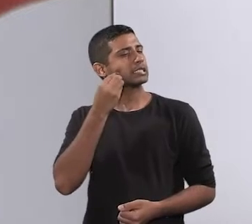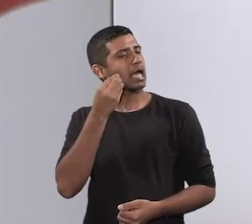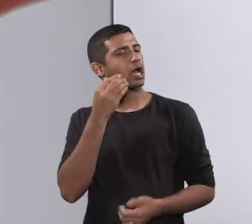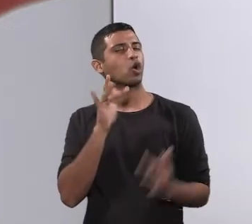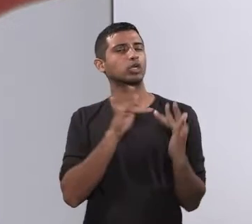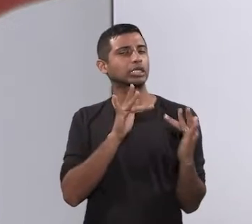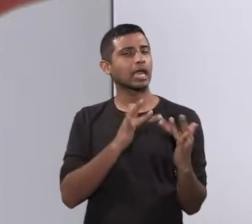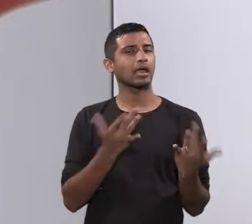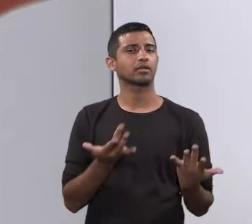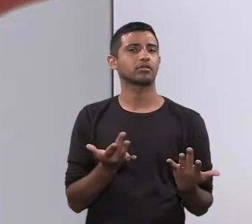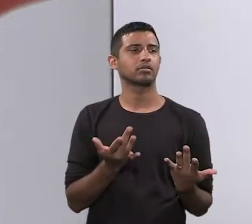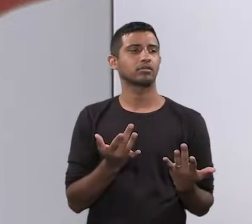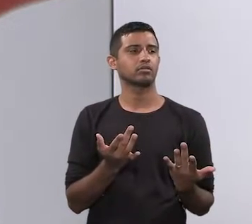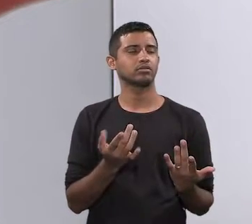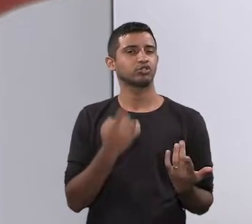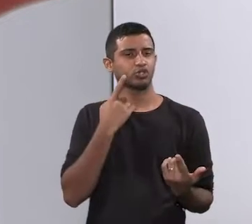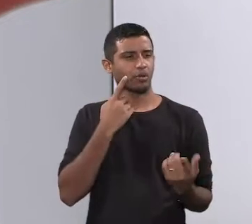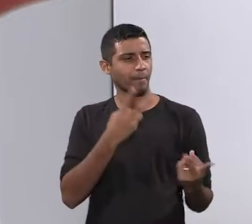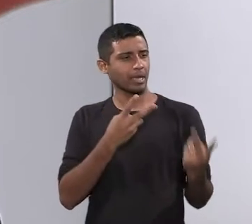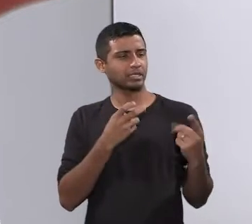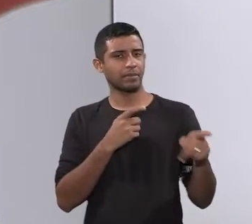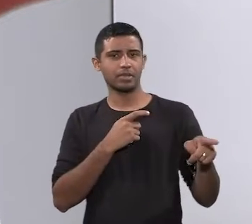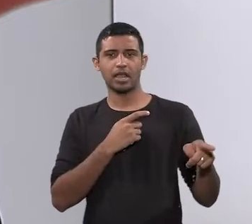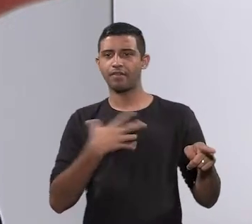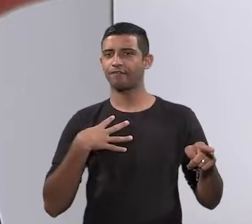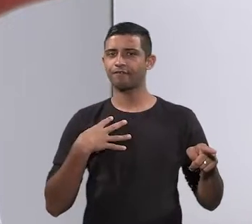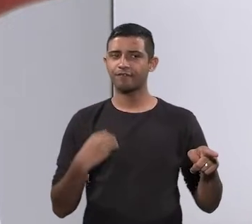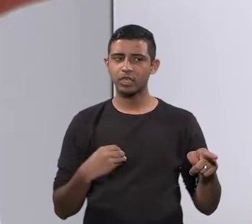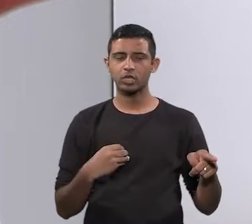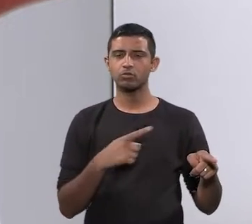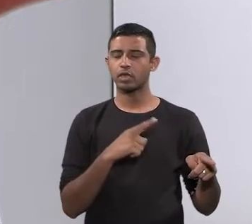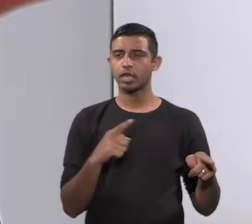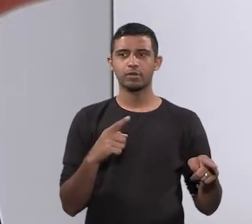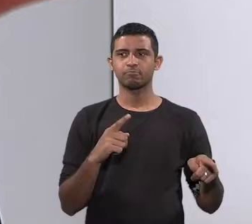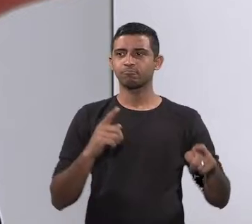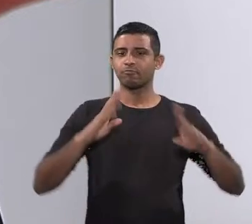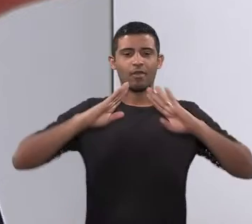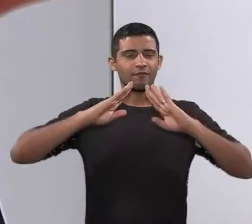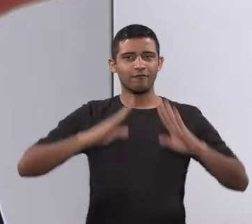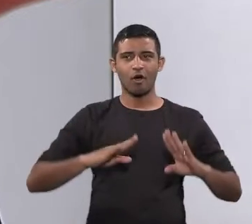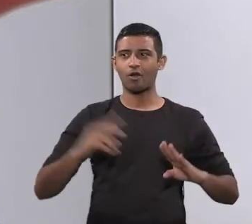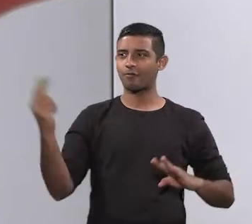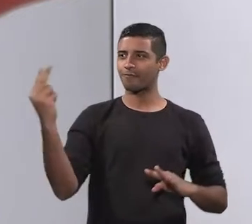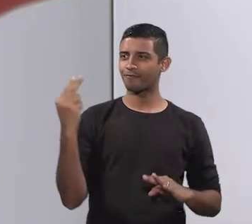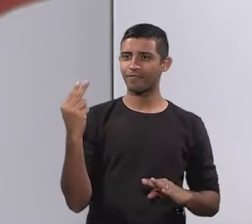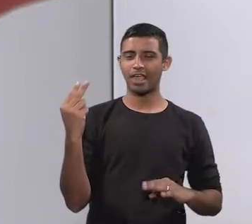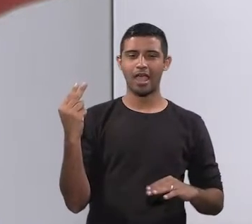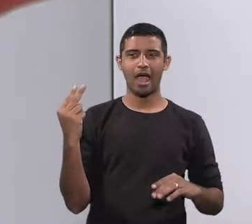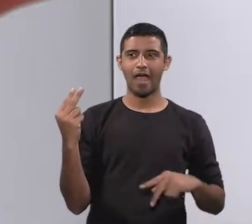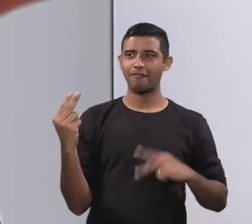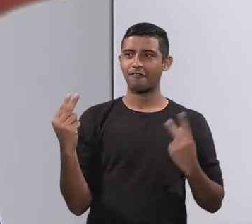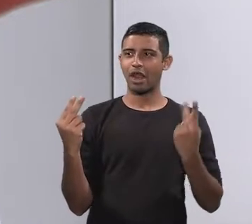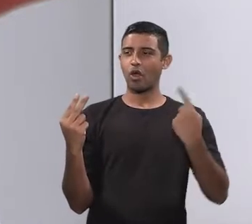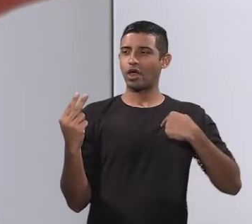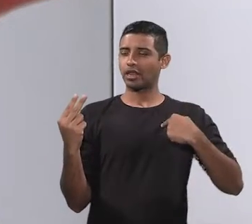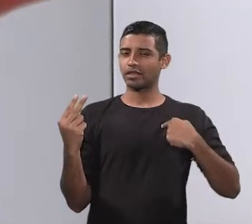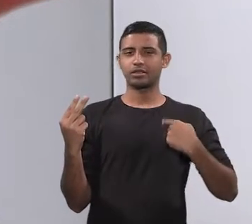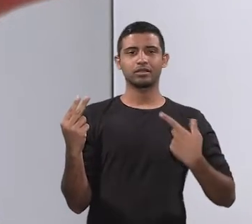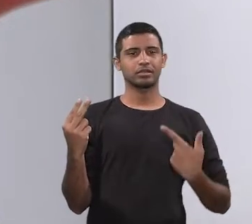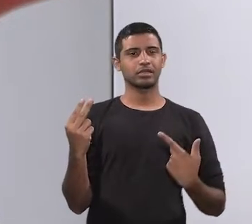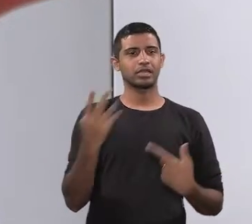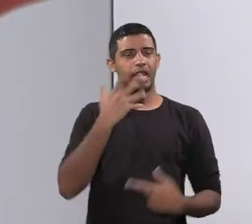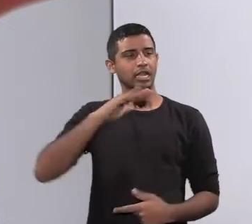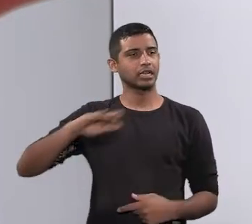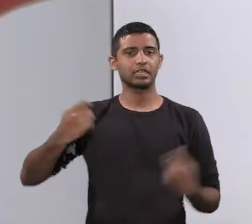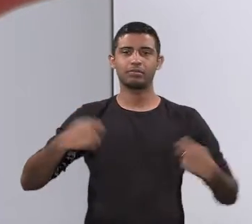da escola, a criança se motiva bem mais, a criança se sente valorizada. E criança